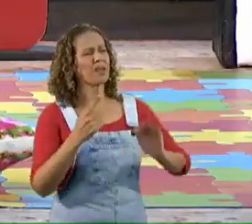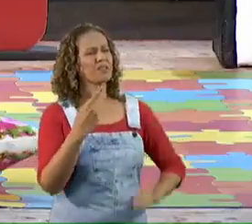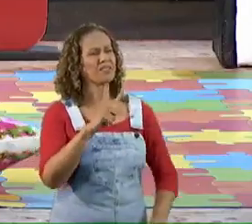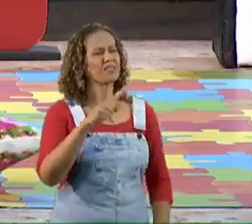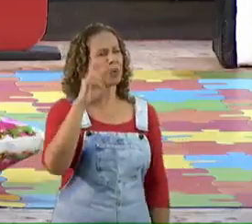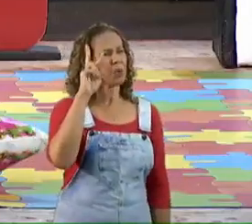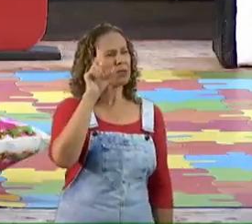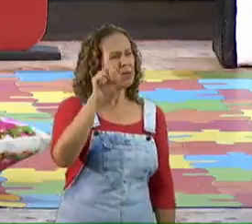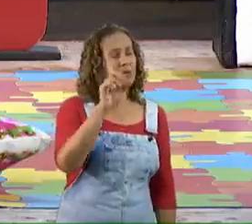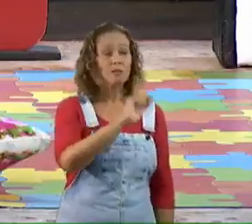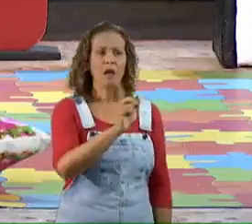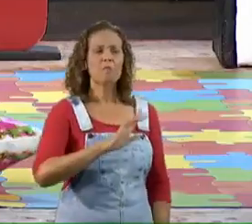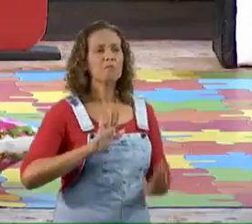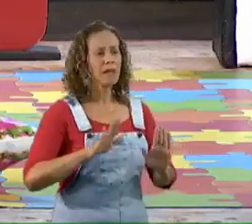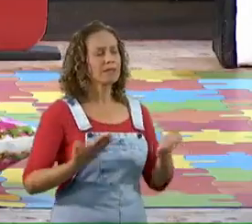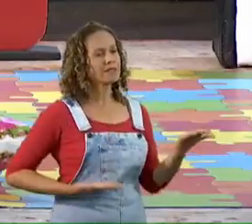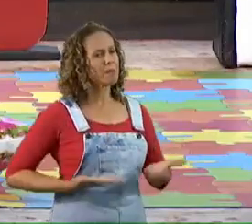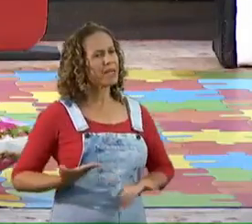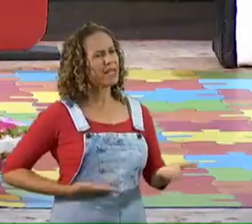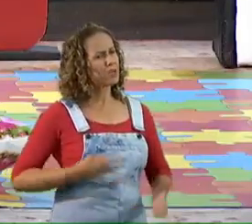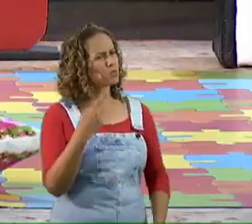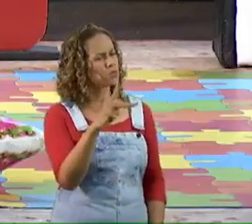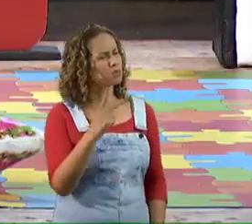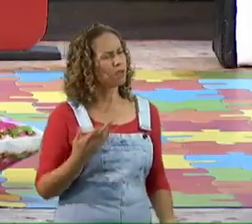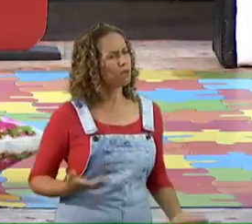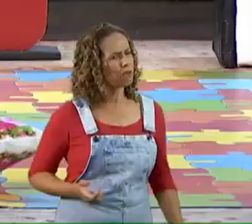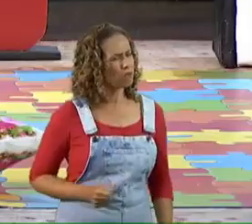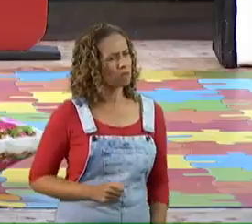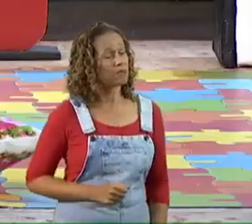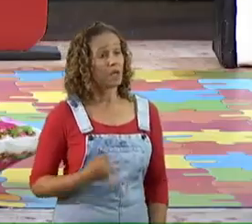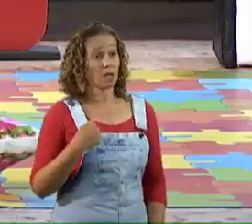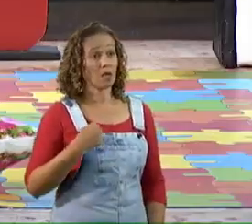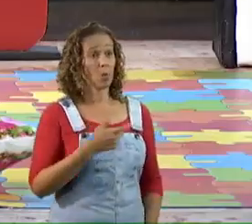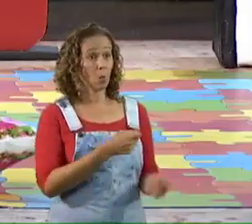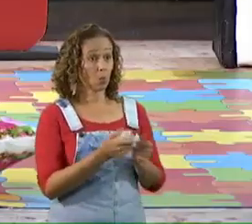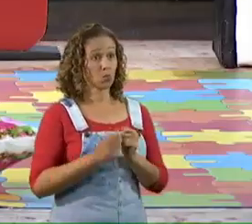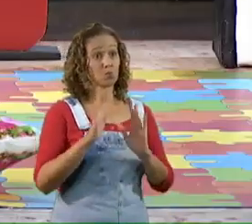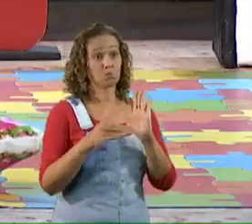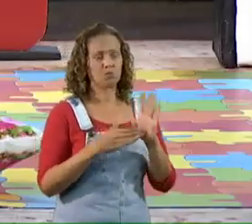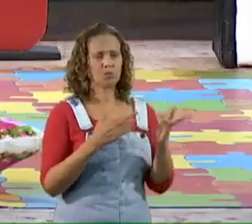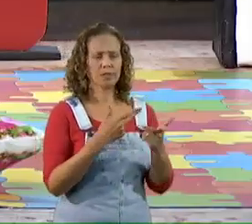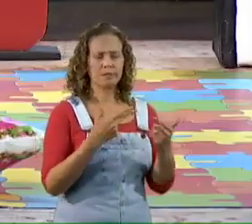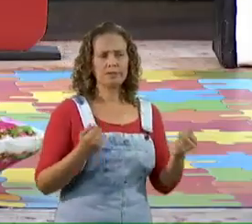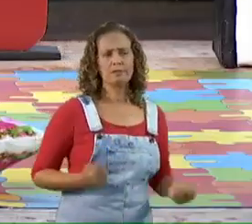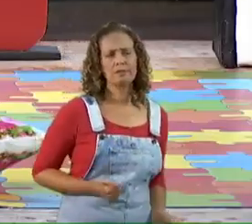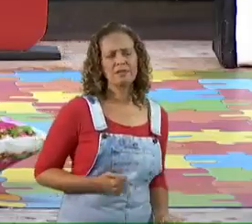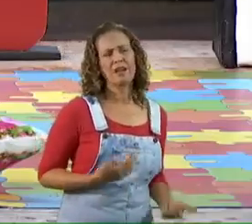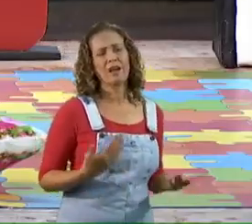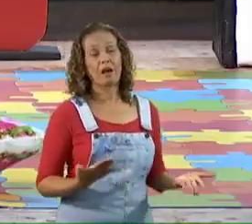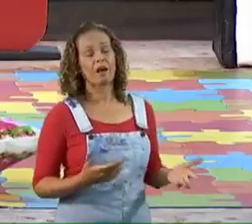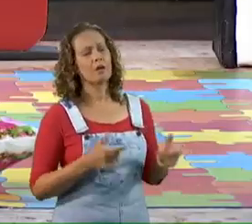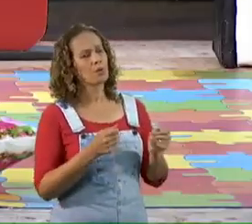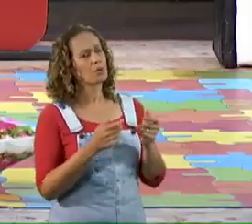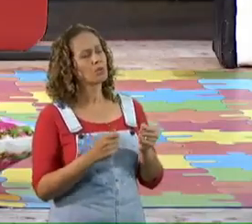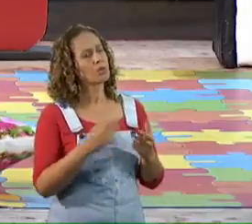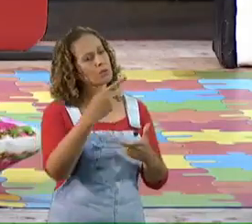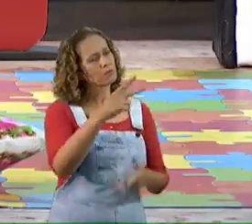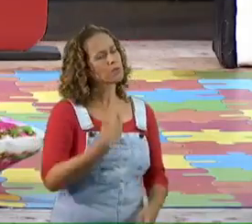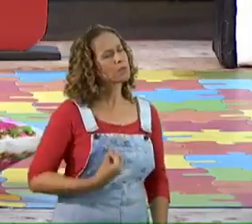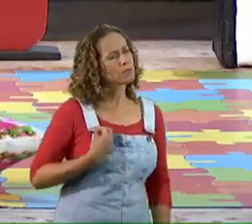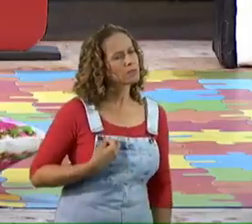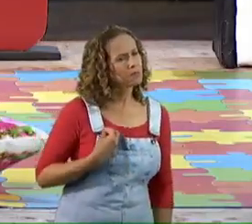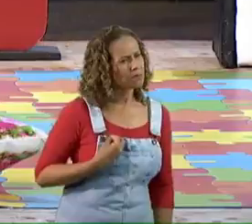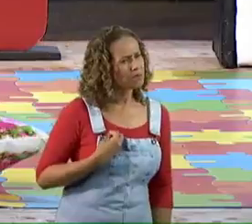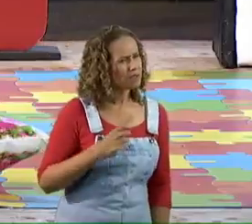seu empregado. Eu tenho controle sobre todas as coisas. E por falar em controle, eu tenho controle sobre a sua